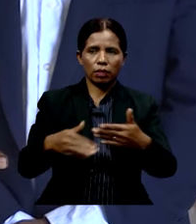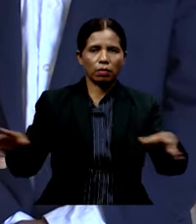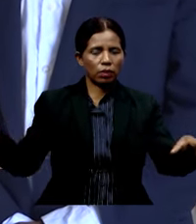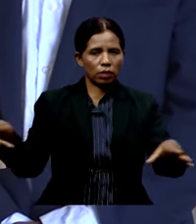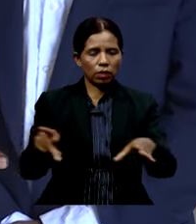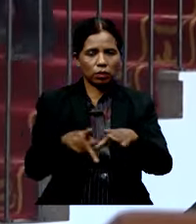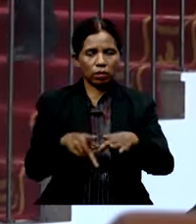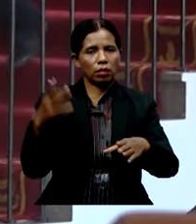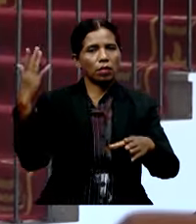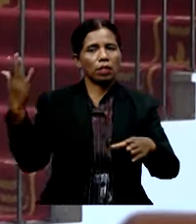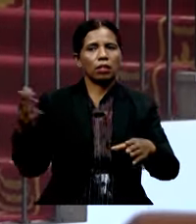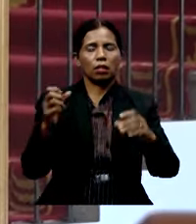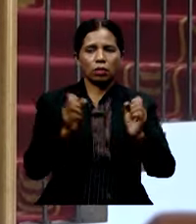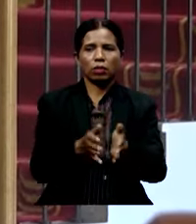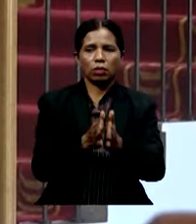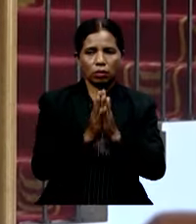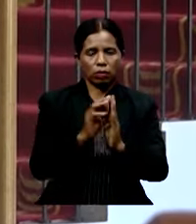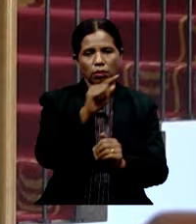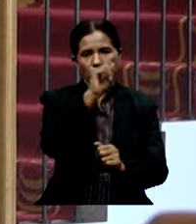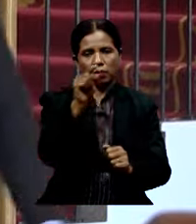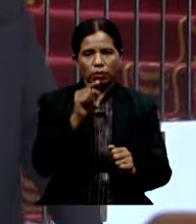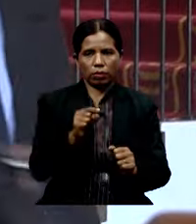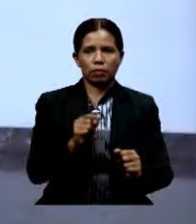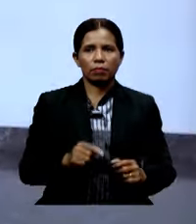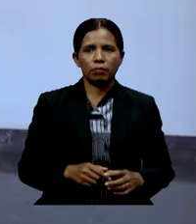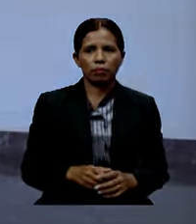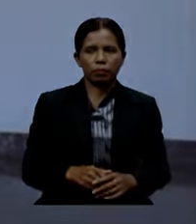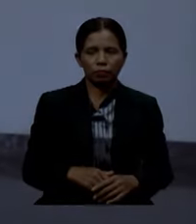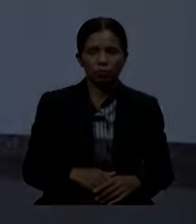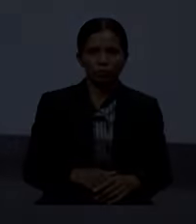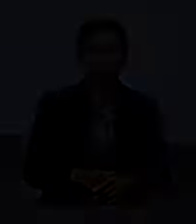participa e a feira nacional atu su perguntas. Celina Lopes, Tito Silva, Gemen.